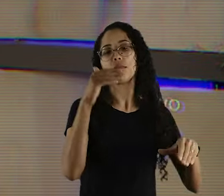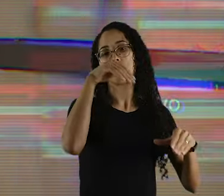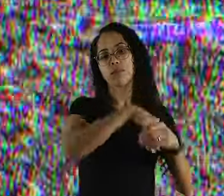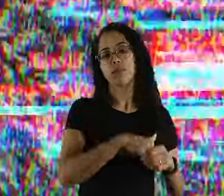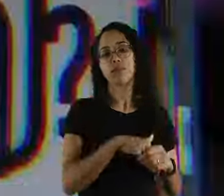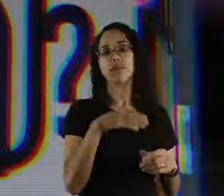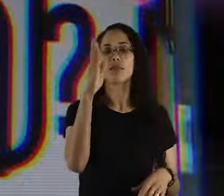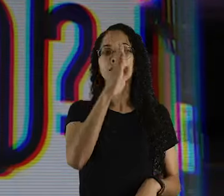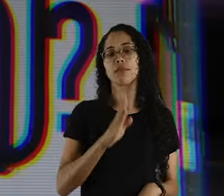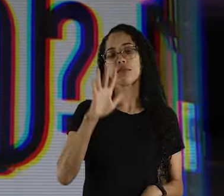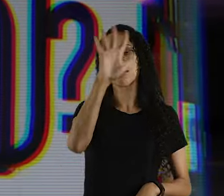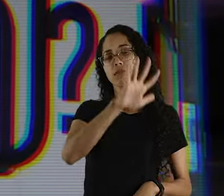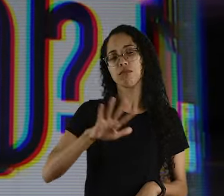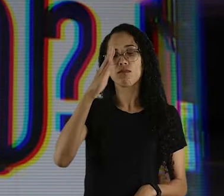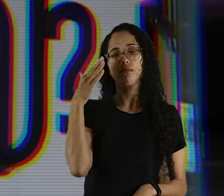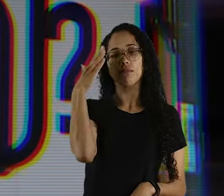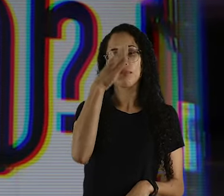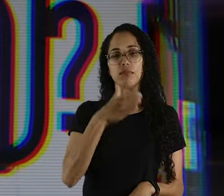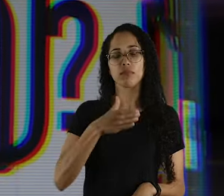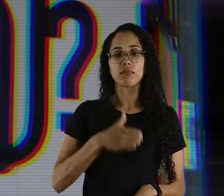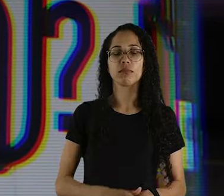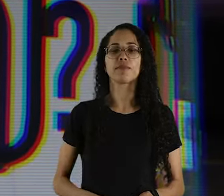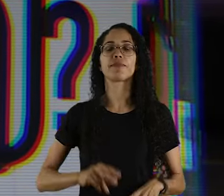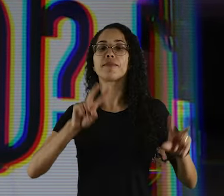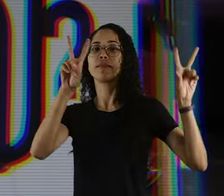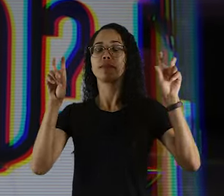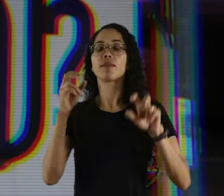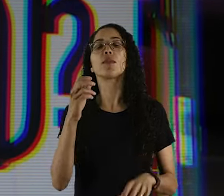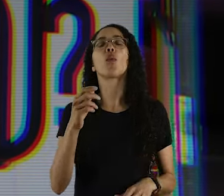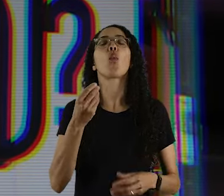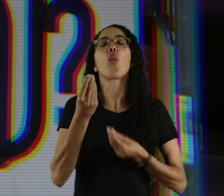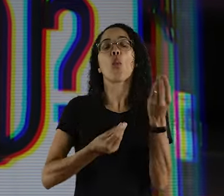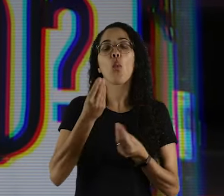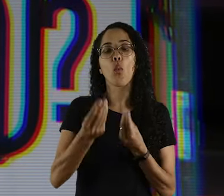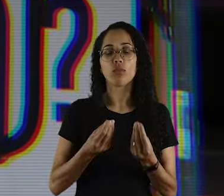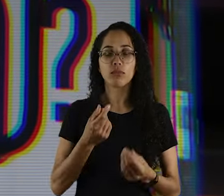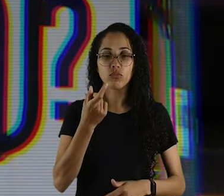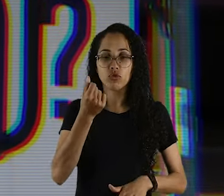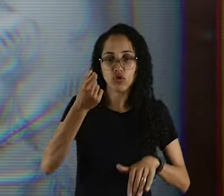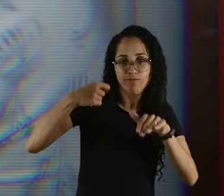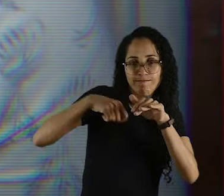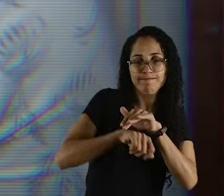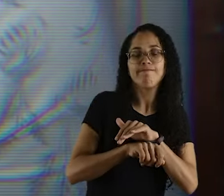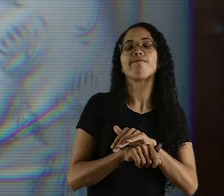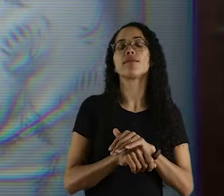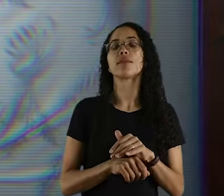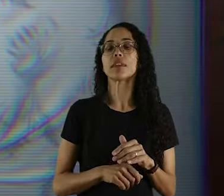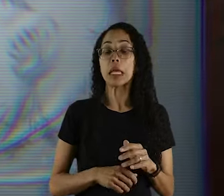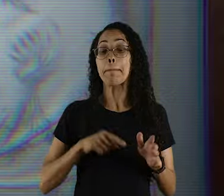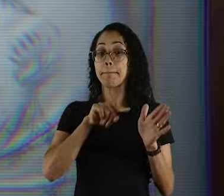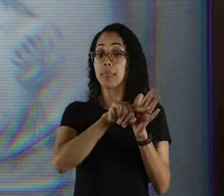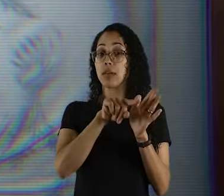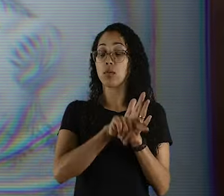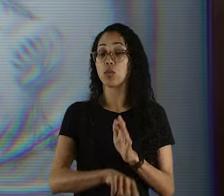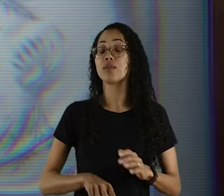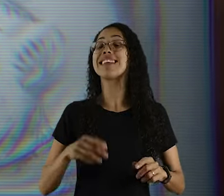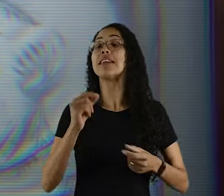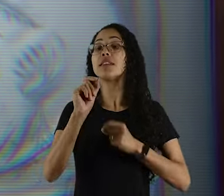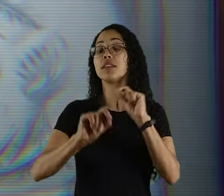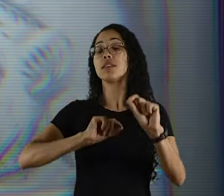inteiro. Como você investe seu din-din? A pergunta faz parte de um estudo que busca entender o comportamento